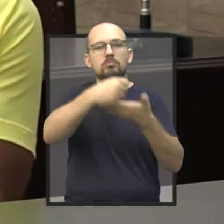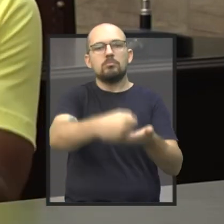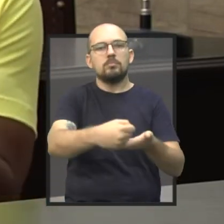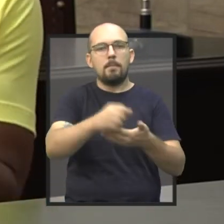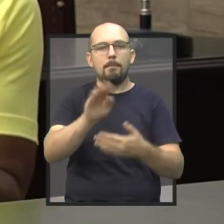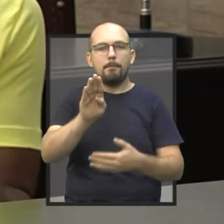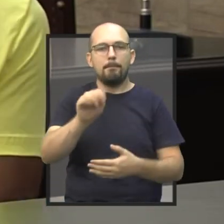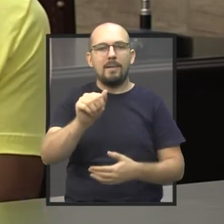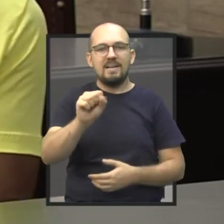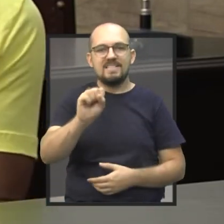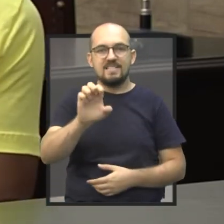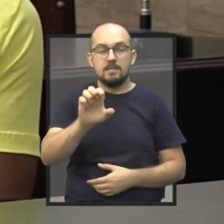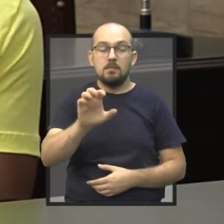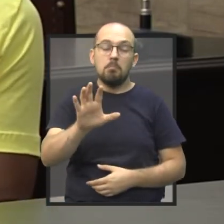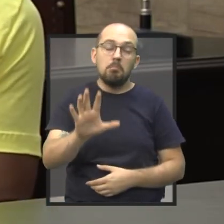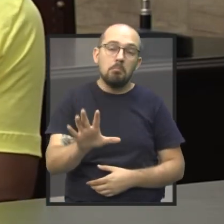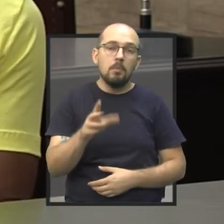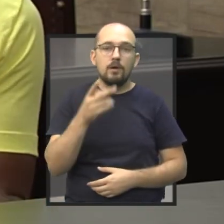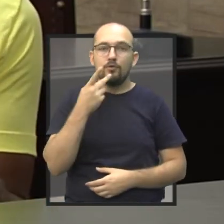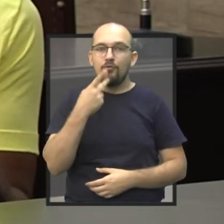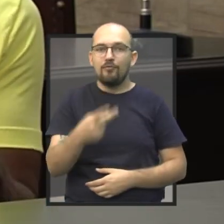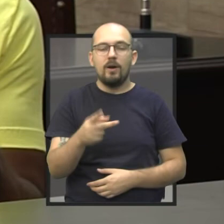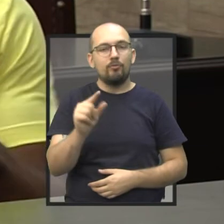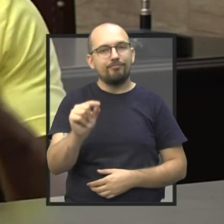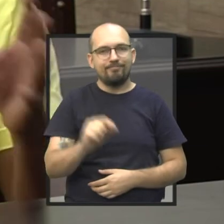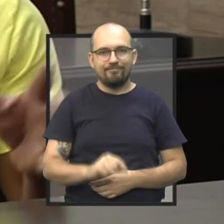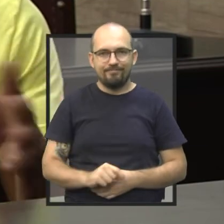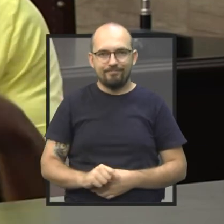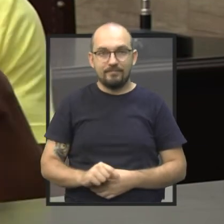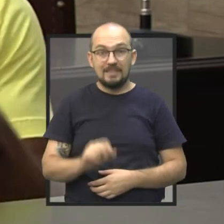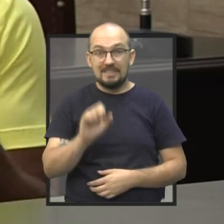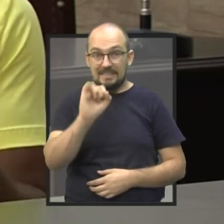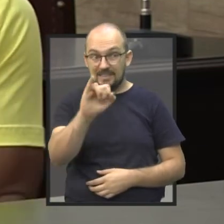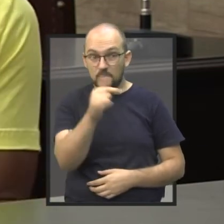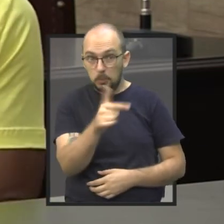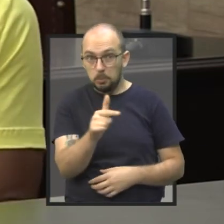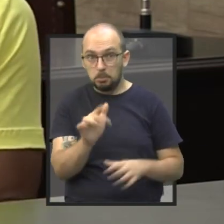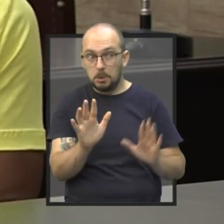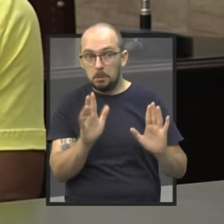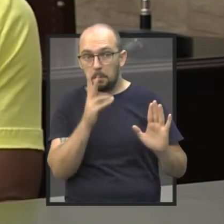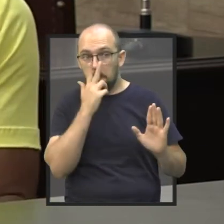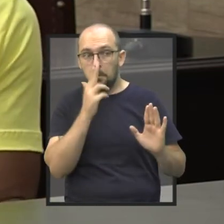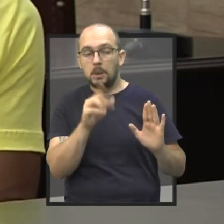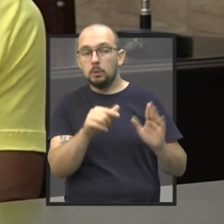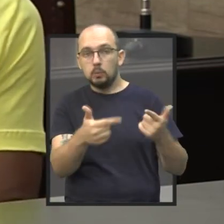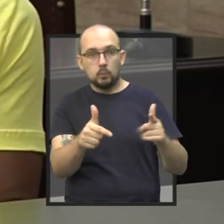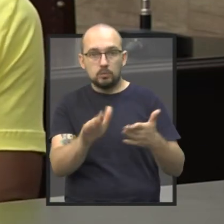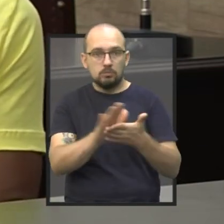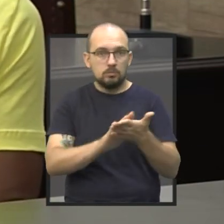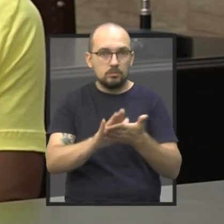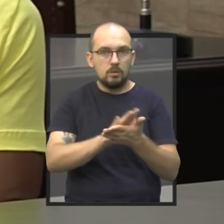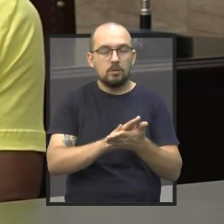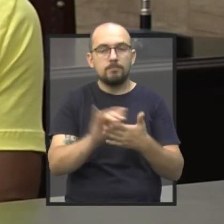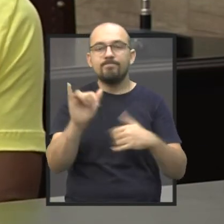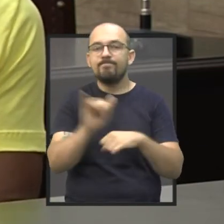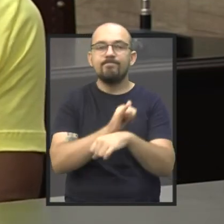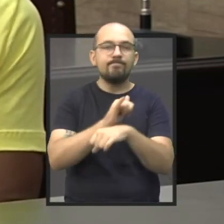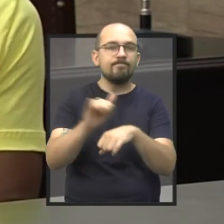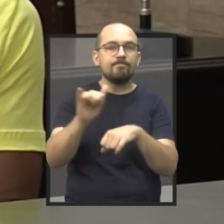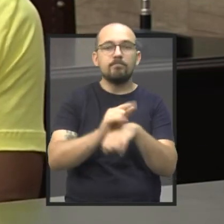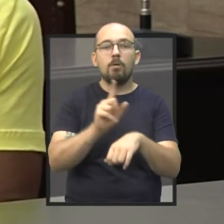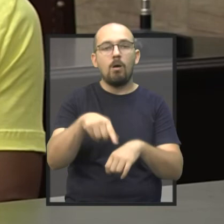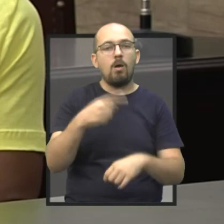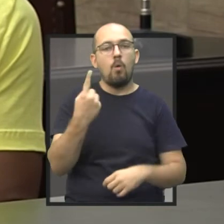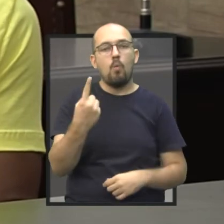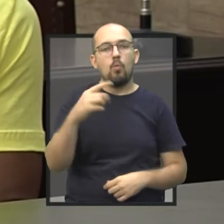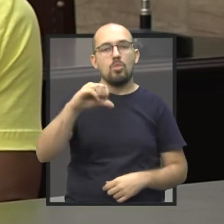para lá. Mas é que nem eu sempre falo para as pessoas. Enquanto a gente não tem essas situações ainda, uma das alternativas que a gente tem é